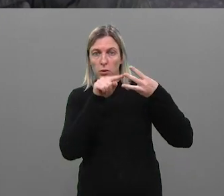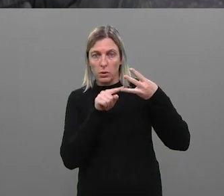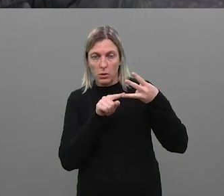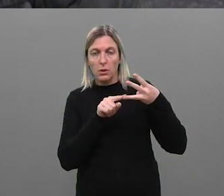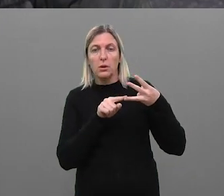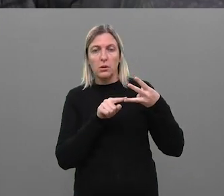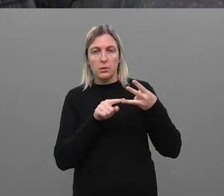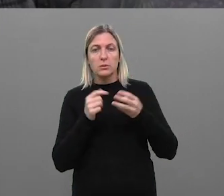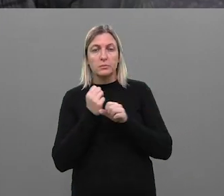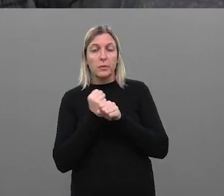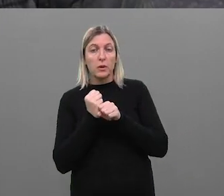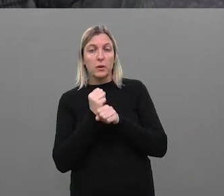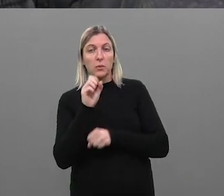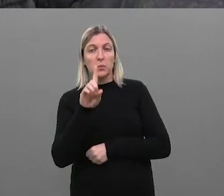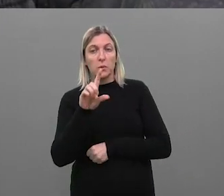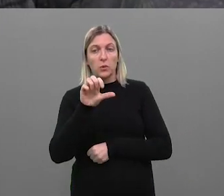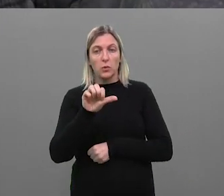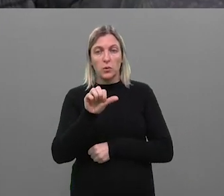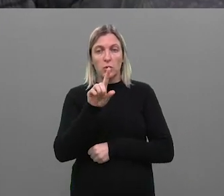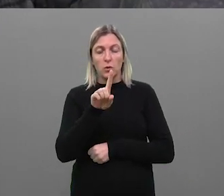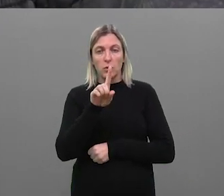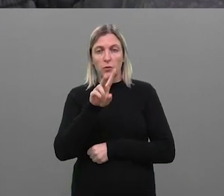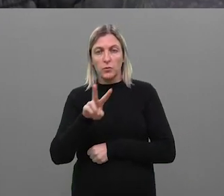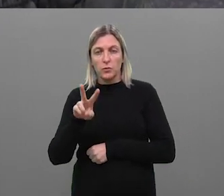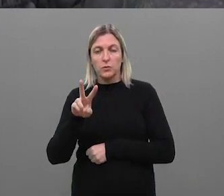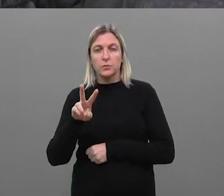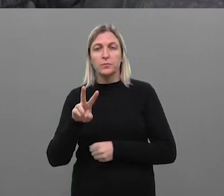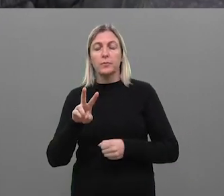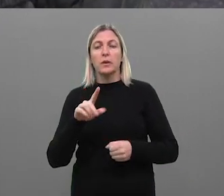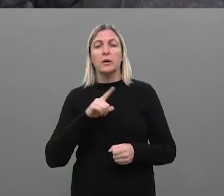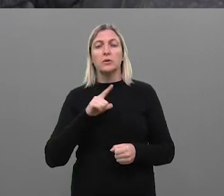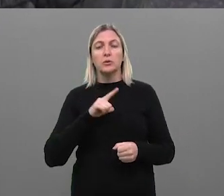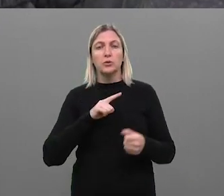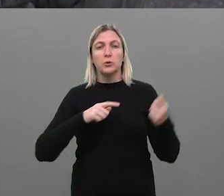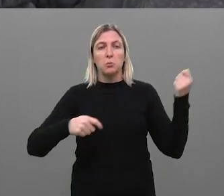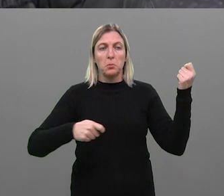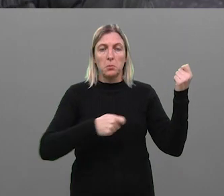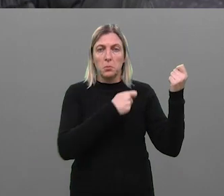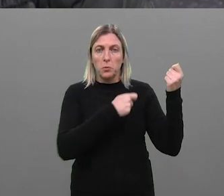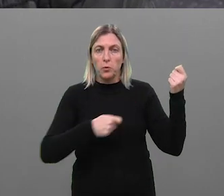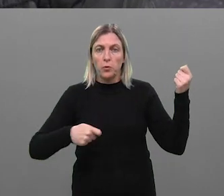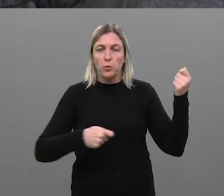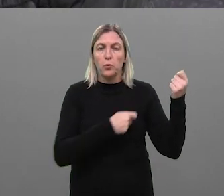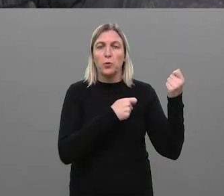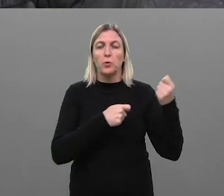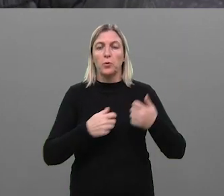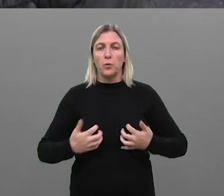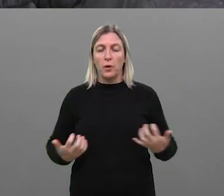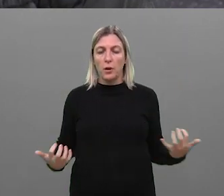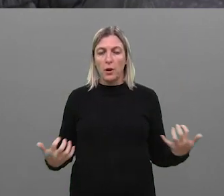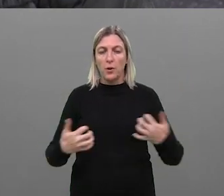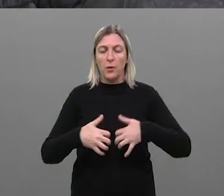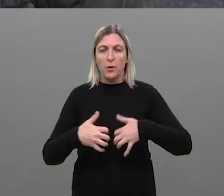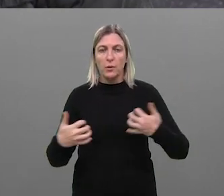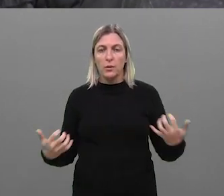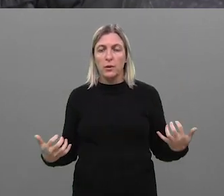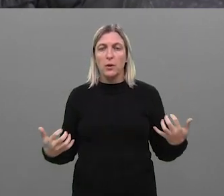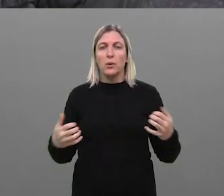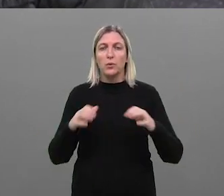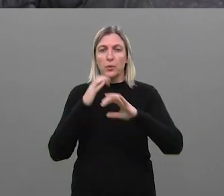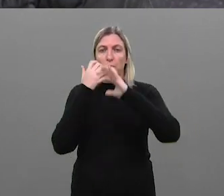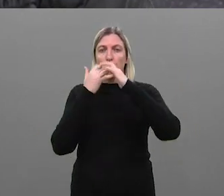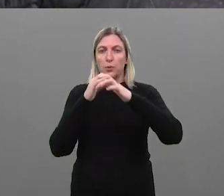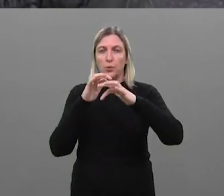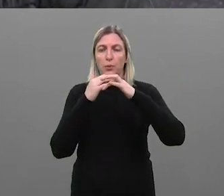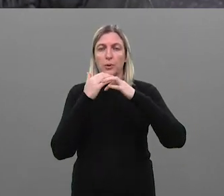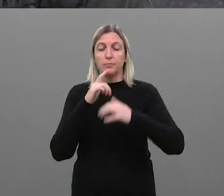1912 que ah que era violino clarinete e acordeon então nós temos ali seu Arthur Krieger que